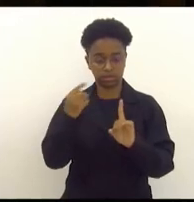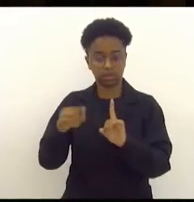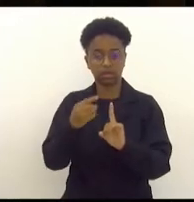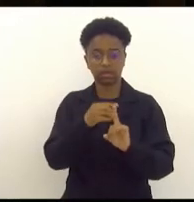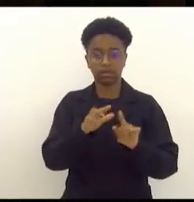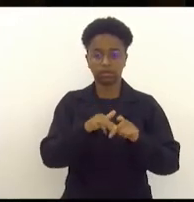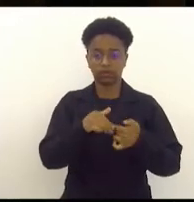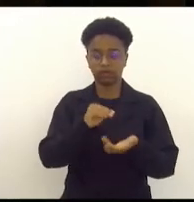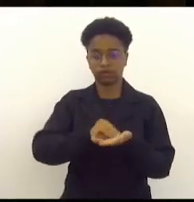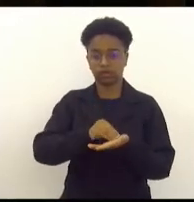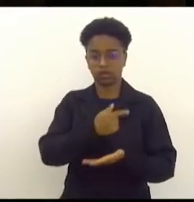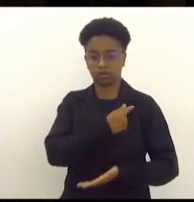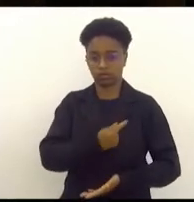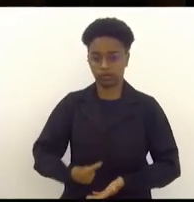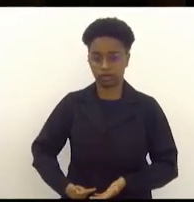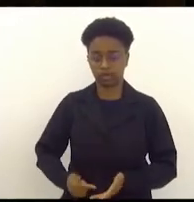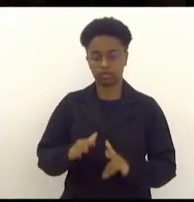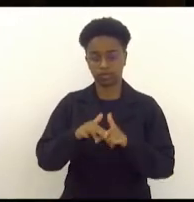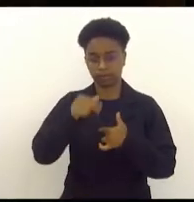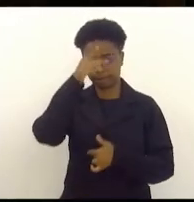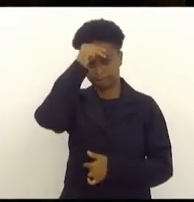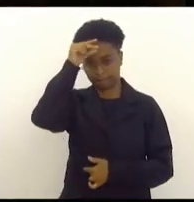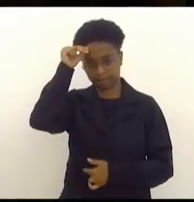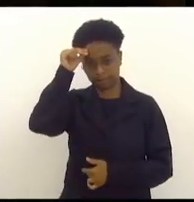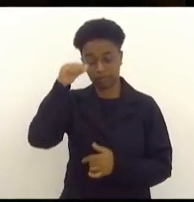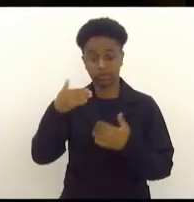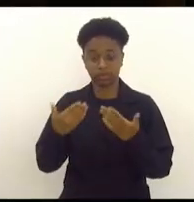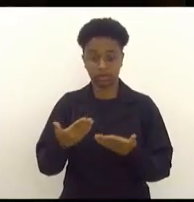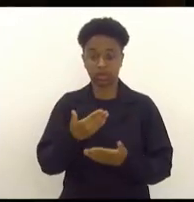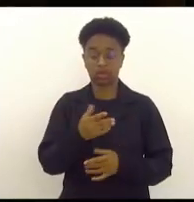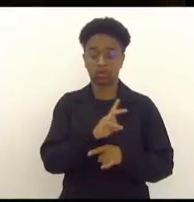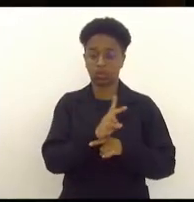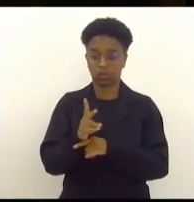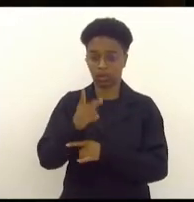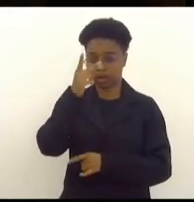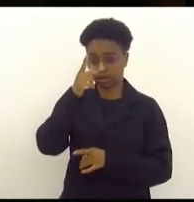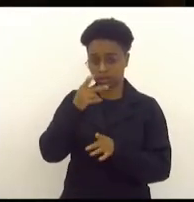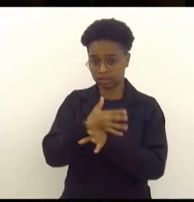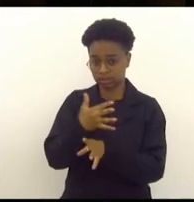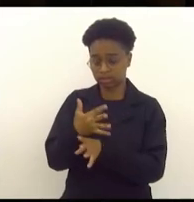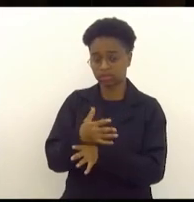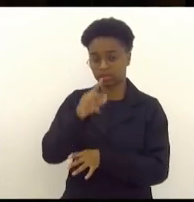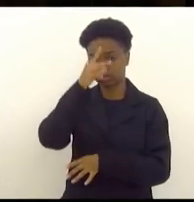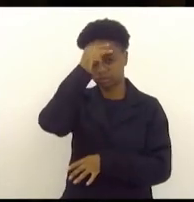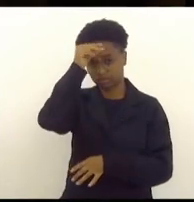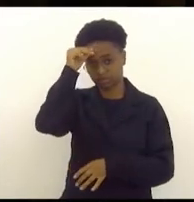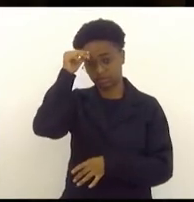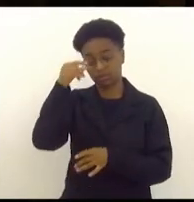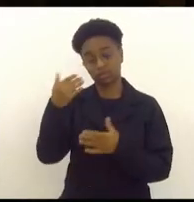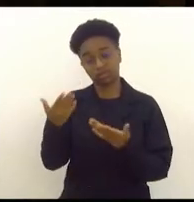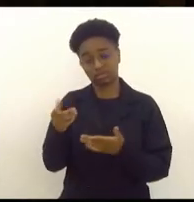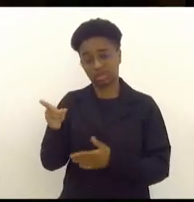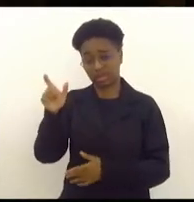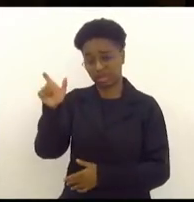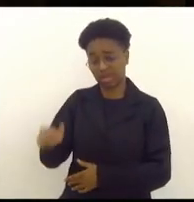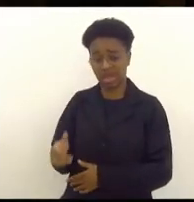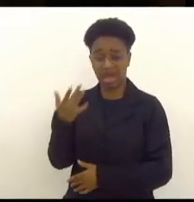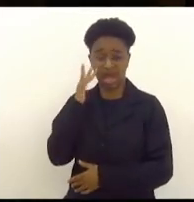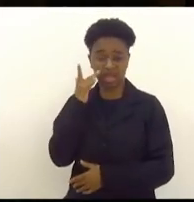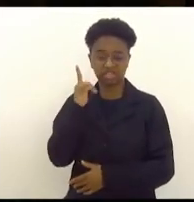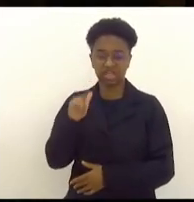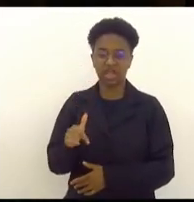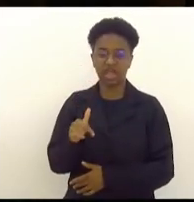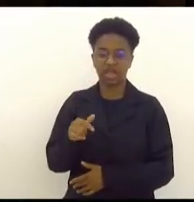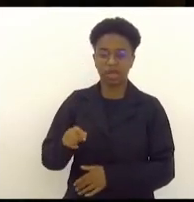desgoverno aí da nossa prefeitura né os guardas municipais que praticamente se acham acho que os